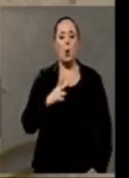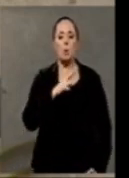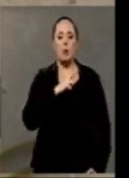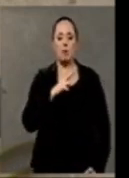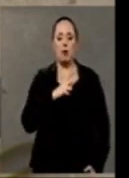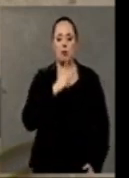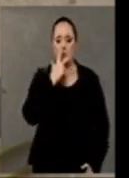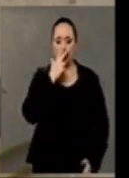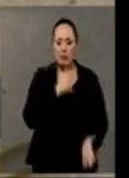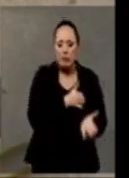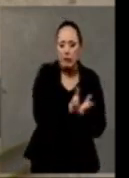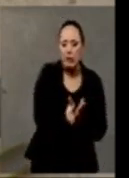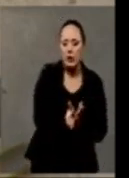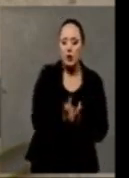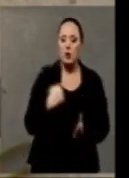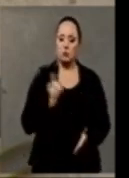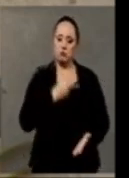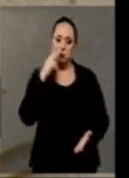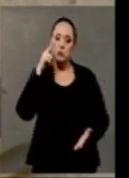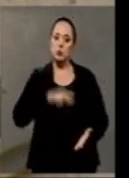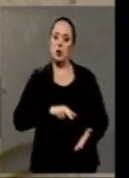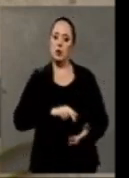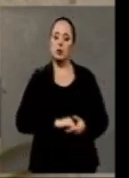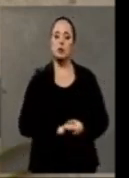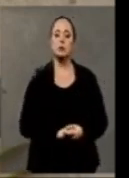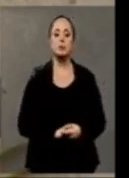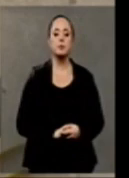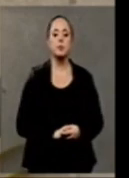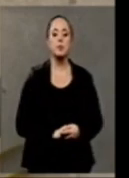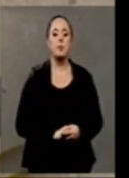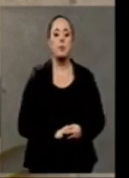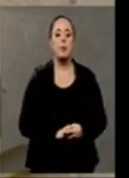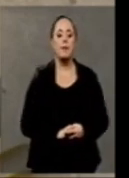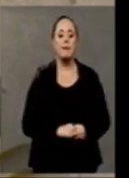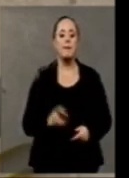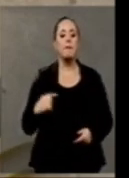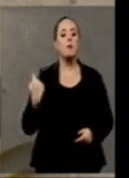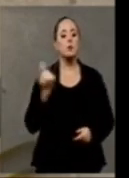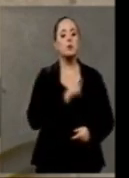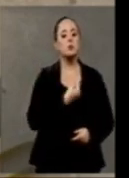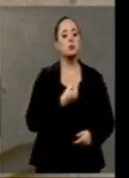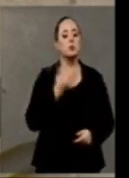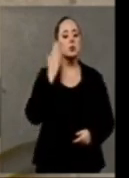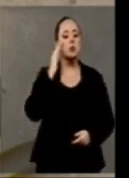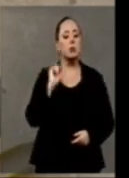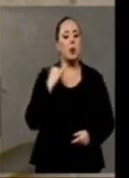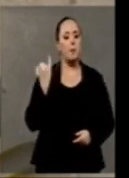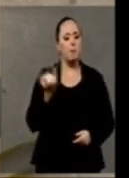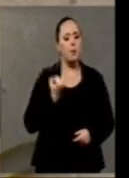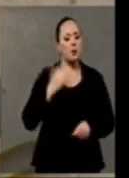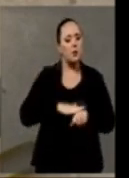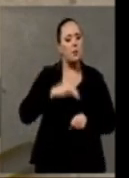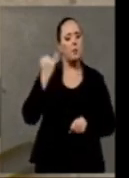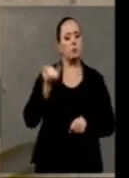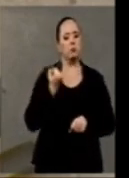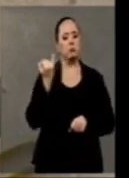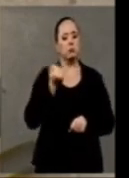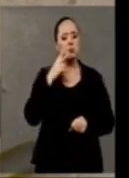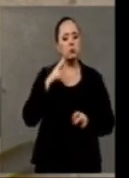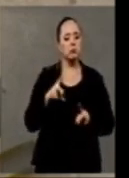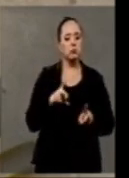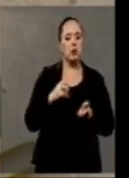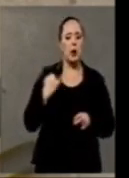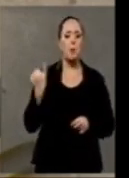também julgamos de extrema importância resgatar e preservar a importância